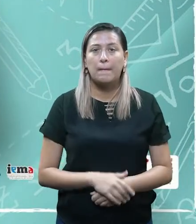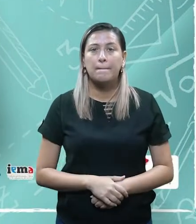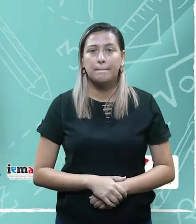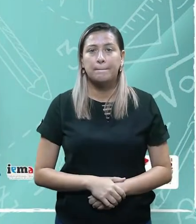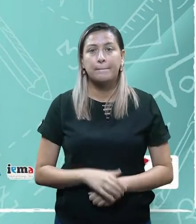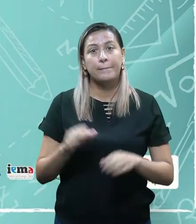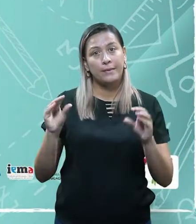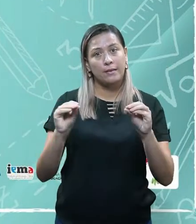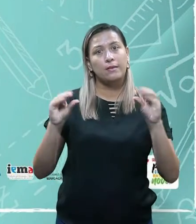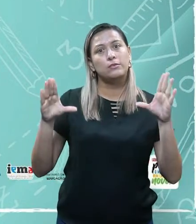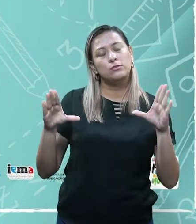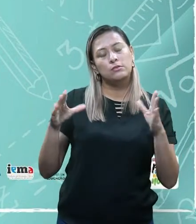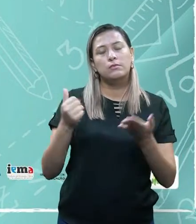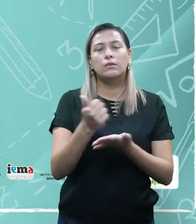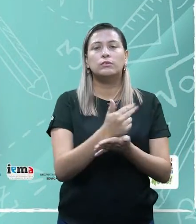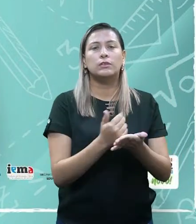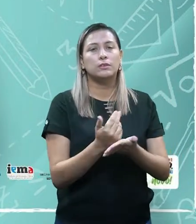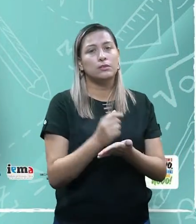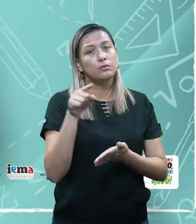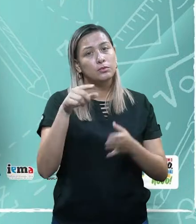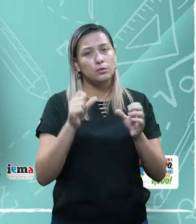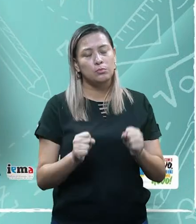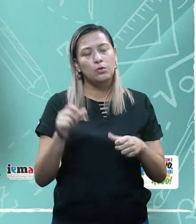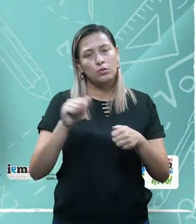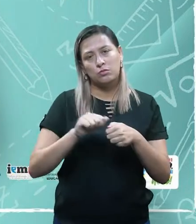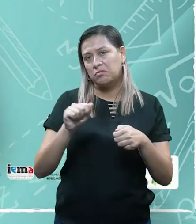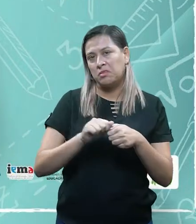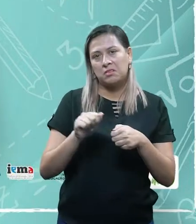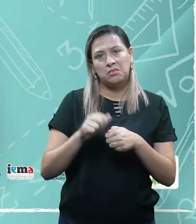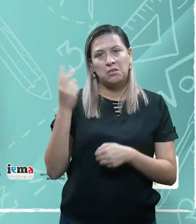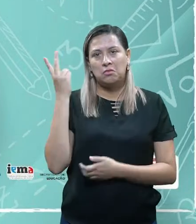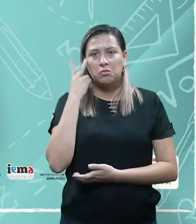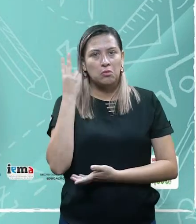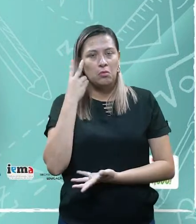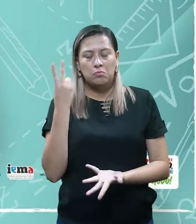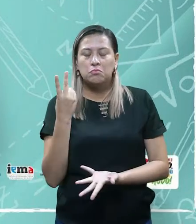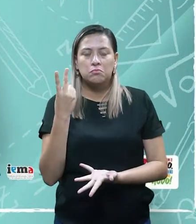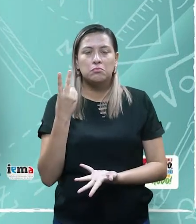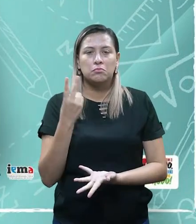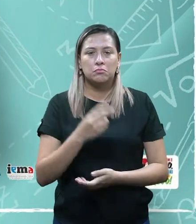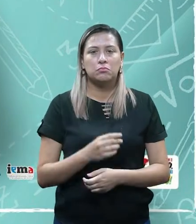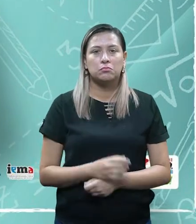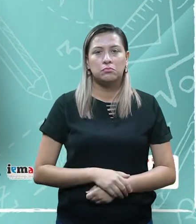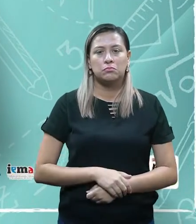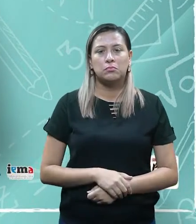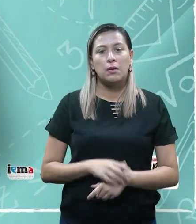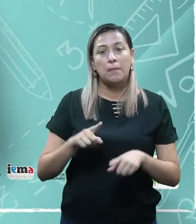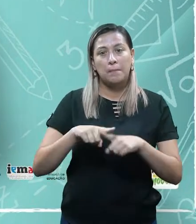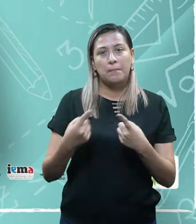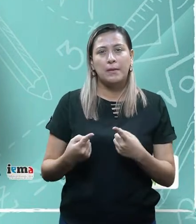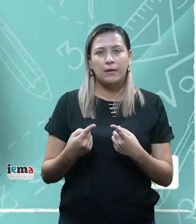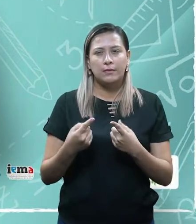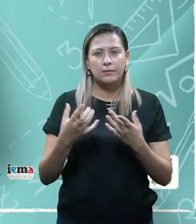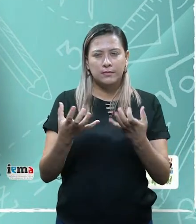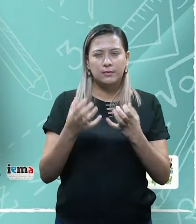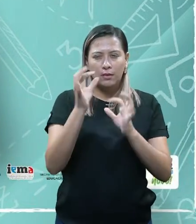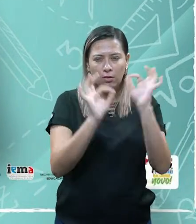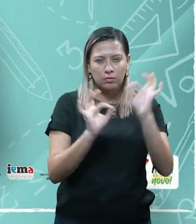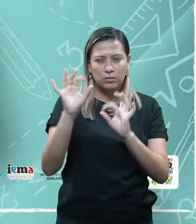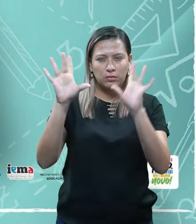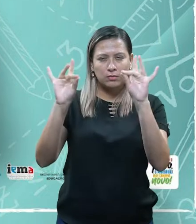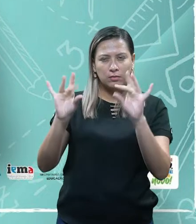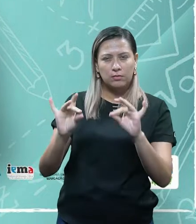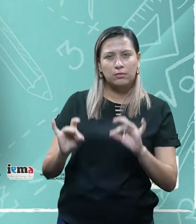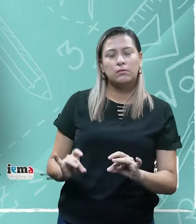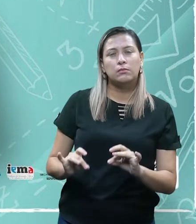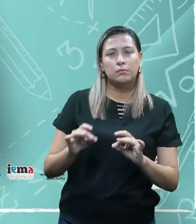fazer manual, normal, sem usar as coordenadas, mas também se você quer uma precisão, ter uma precisão maior, você